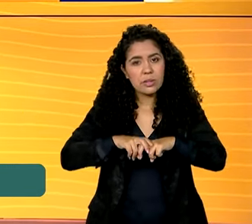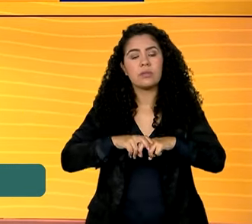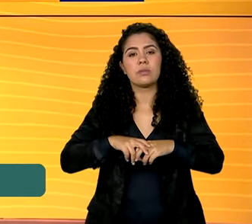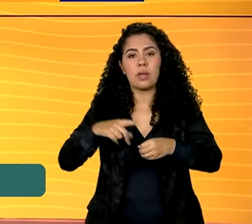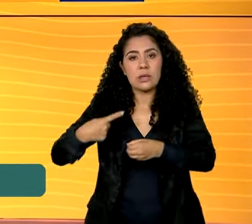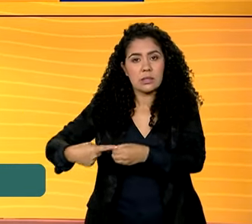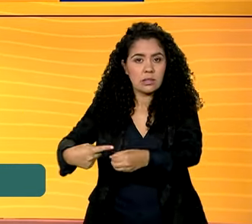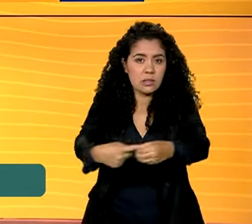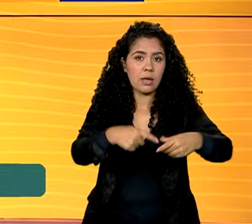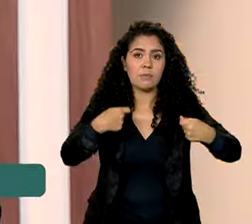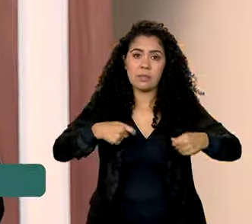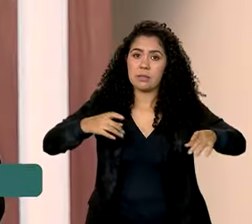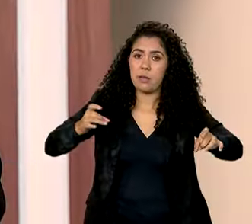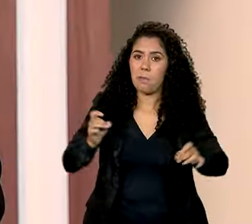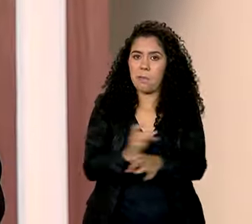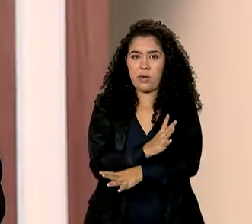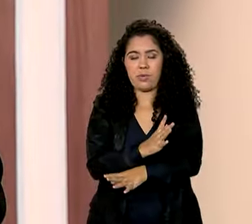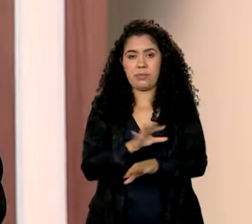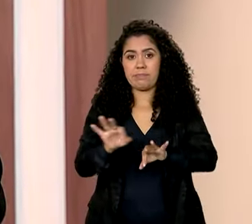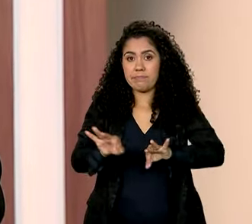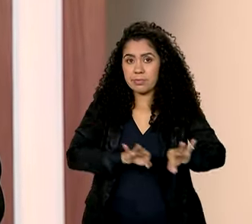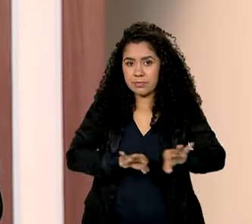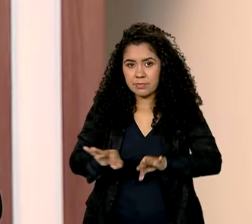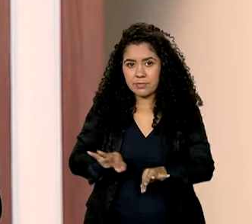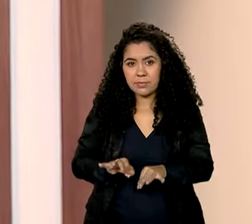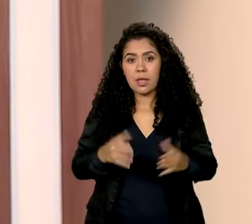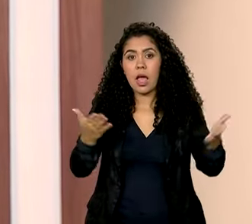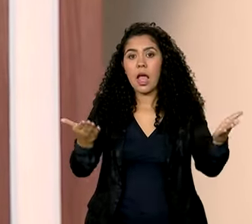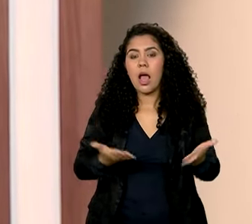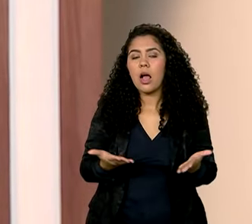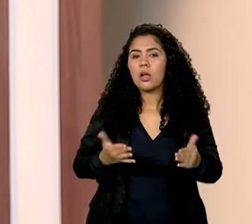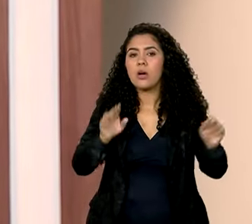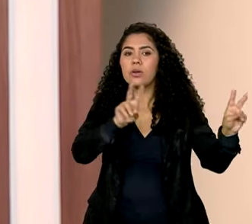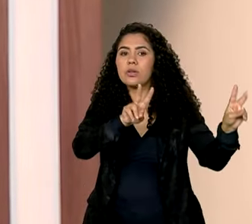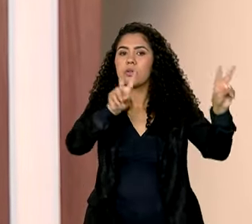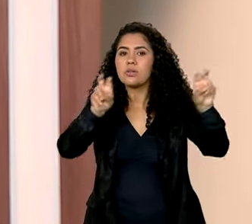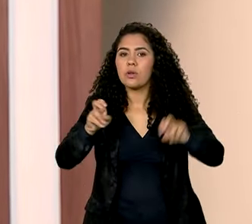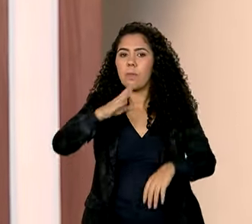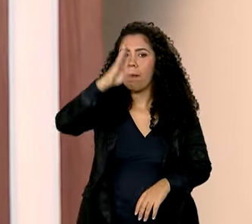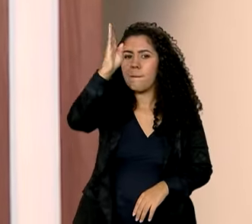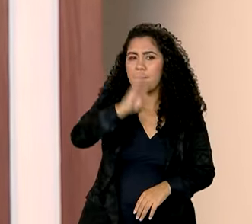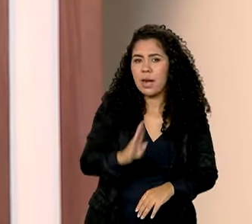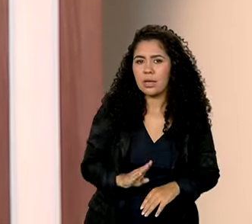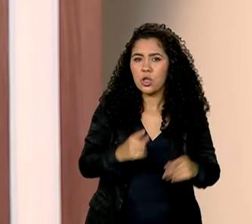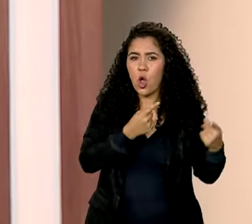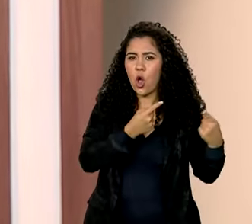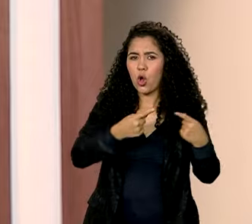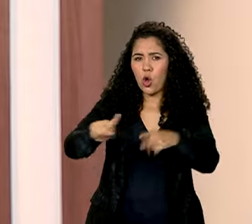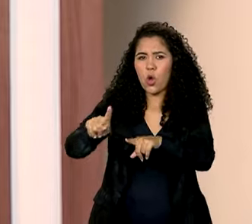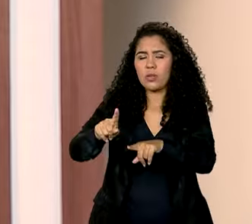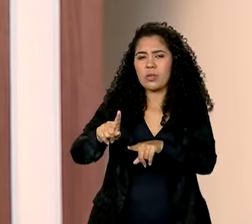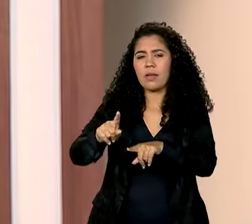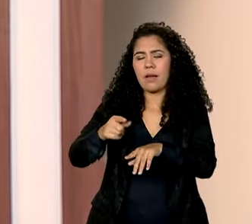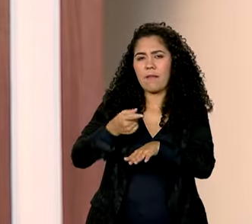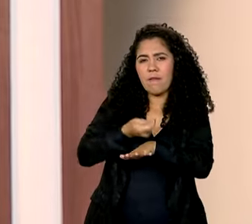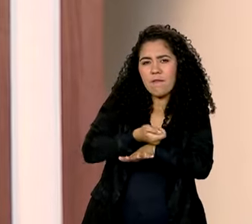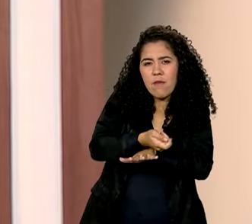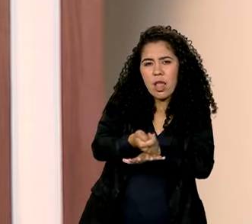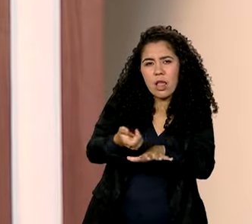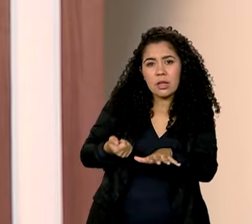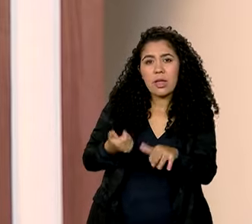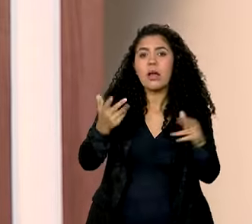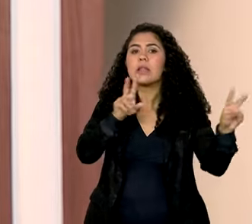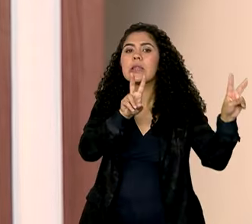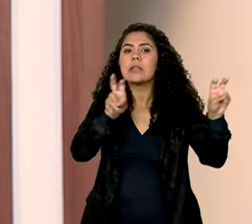estar preparadas. Está na hora do nosso quadro Brasil contra Fake. O tema de hoje é o fornecimento de